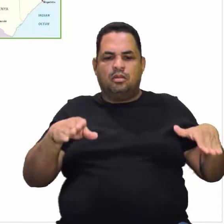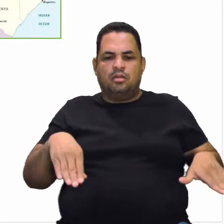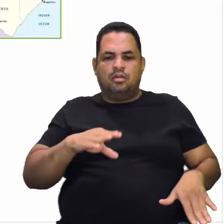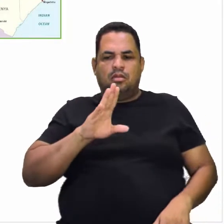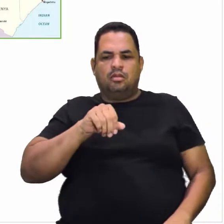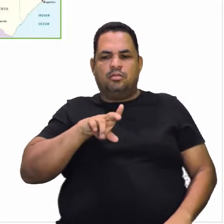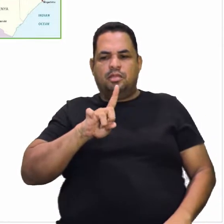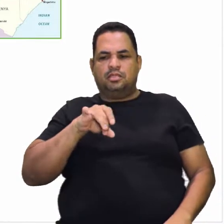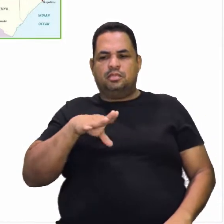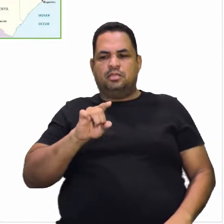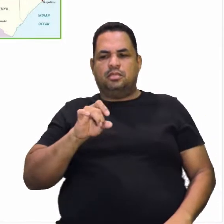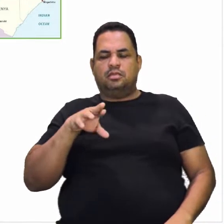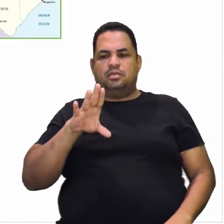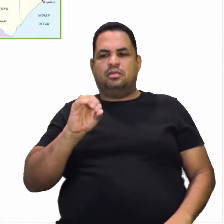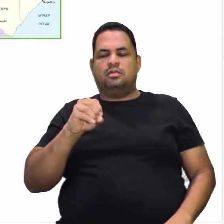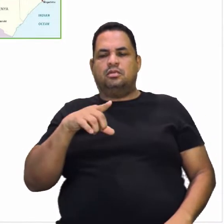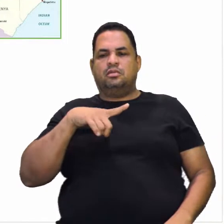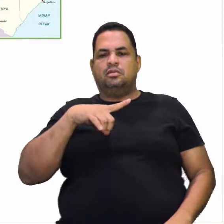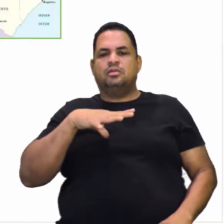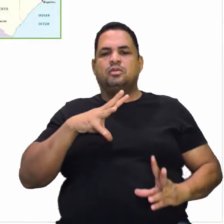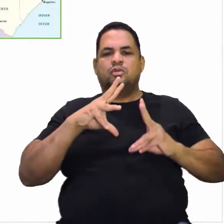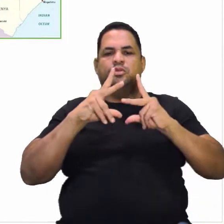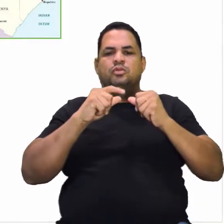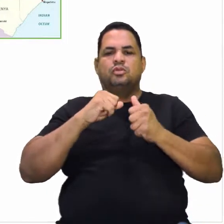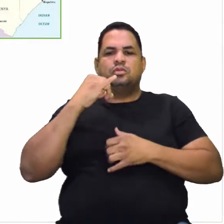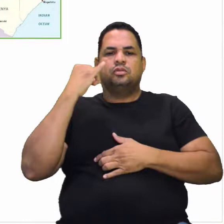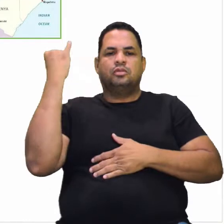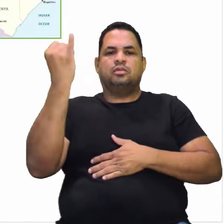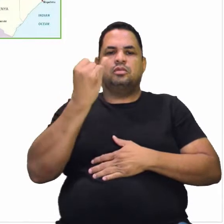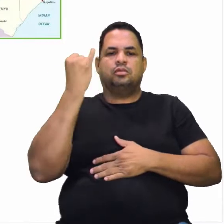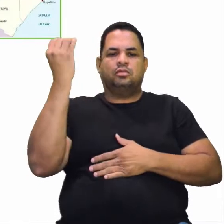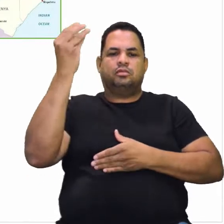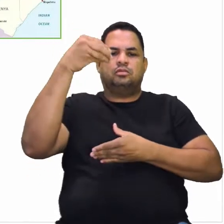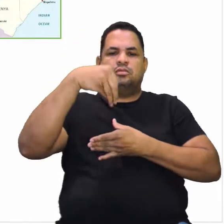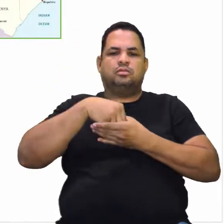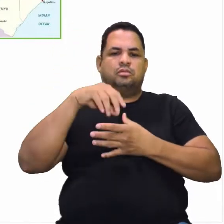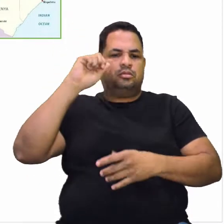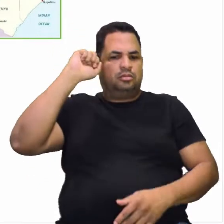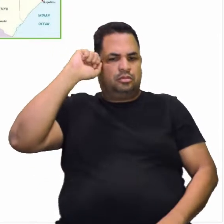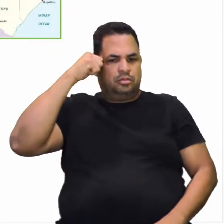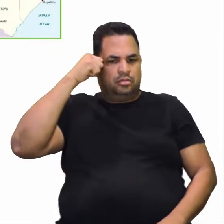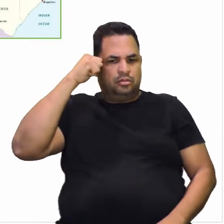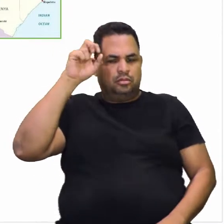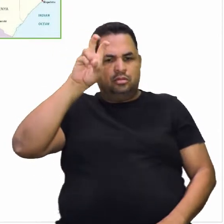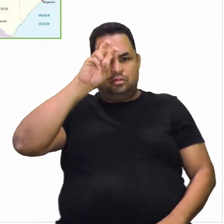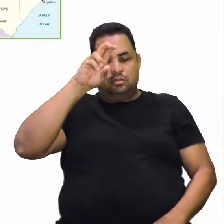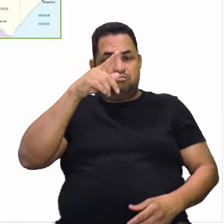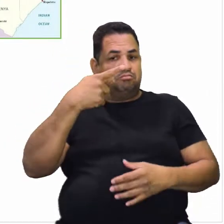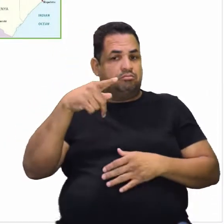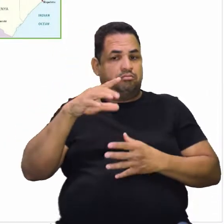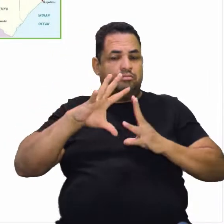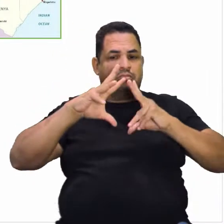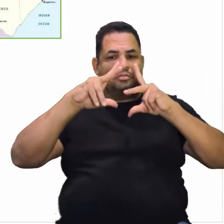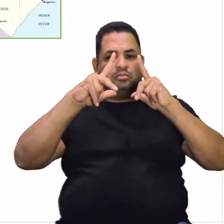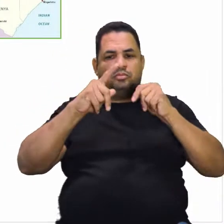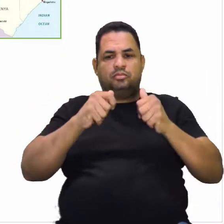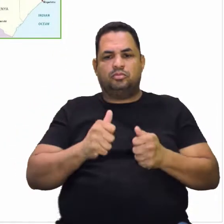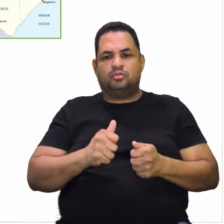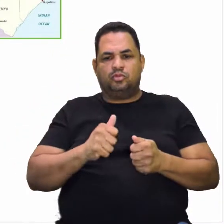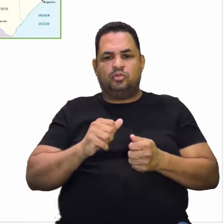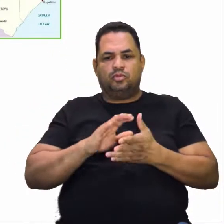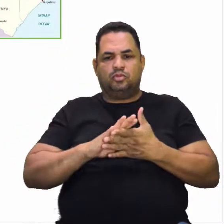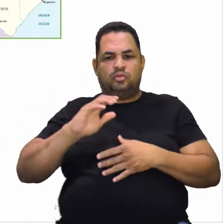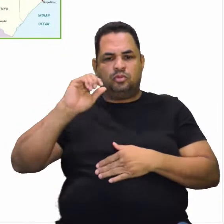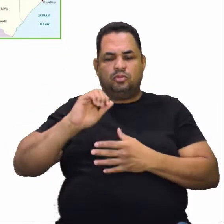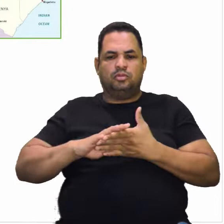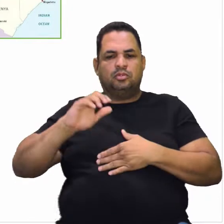Então, ele tem toda uma importância, esse rio Nilo, não só para o Egito, mas para